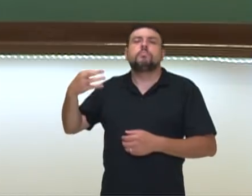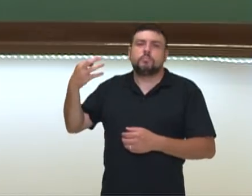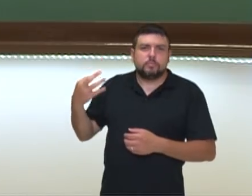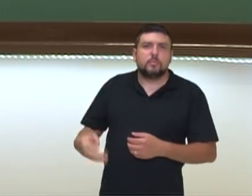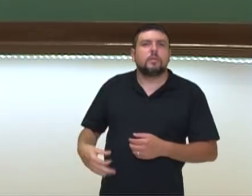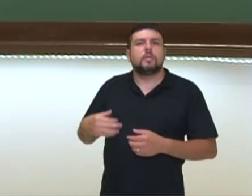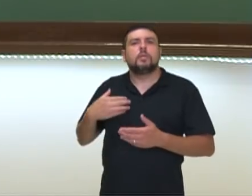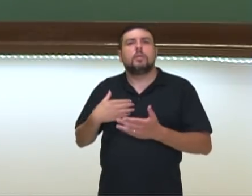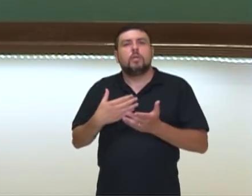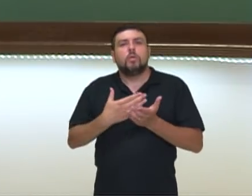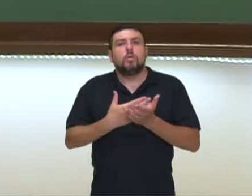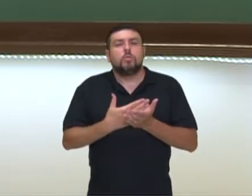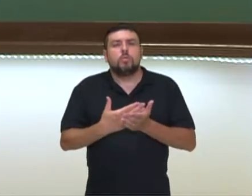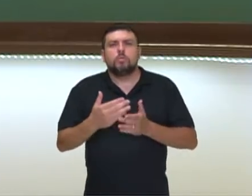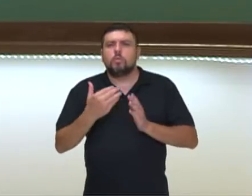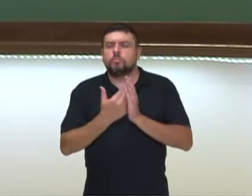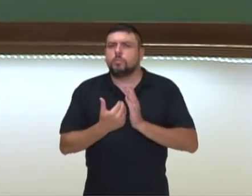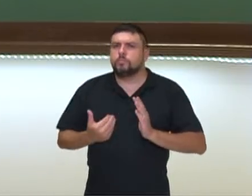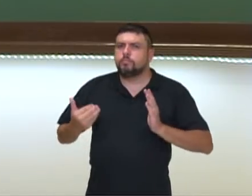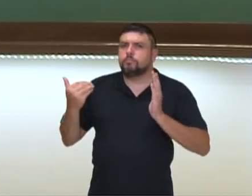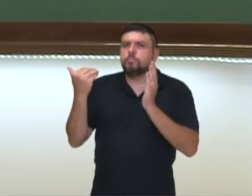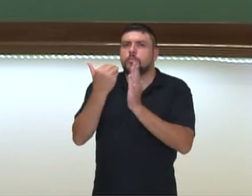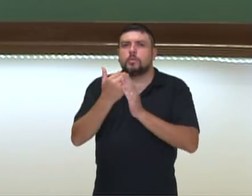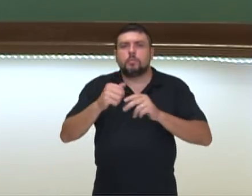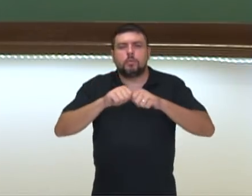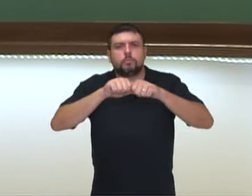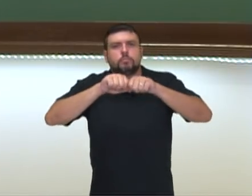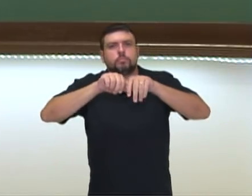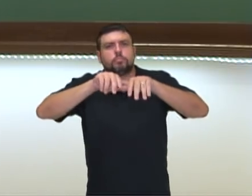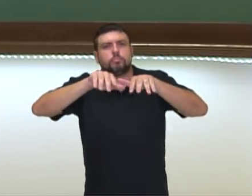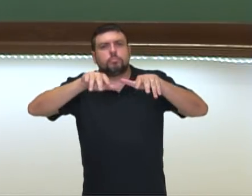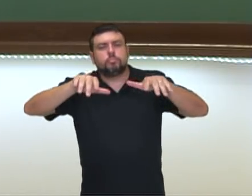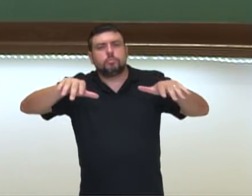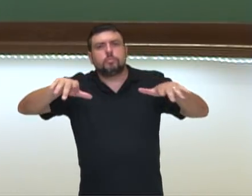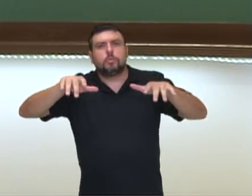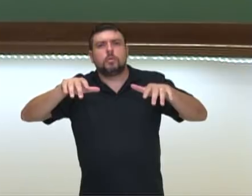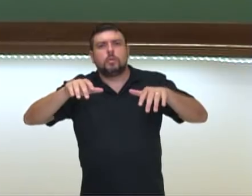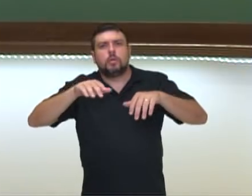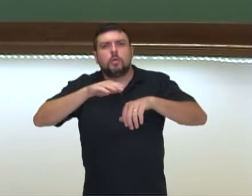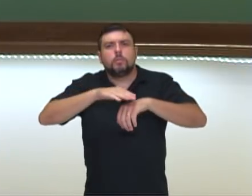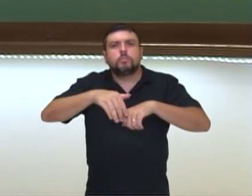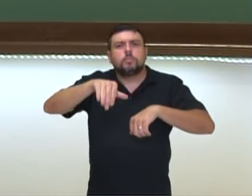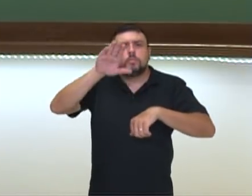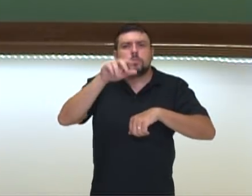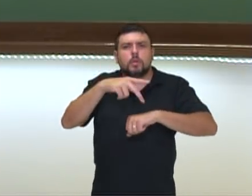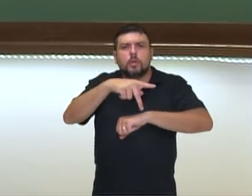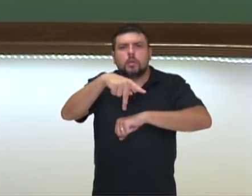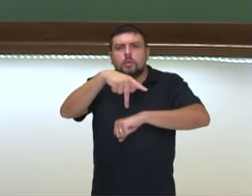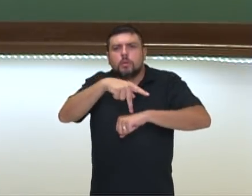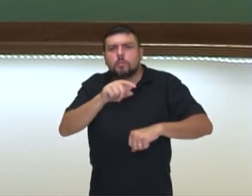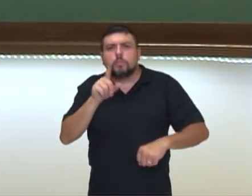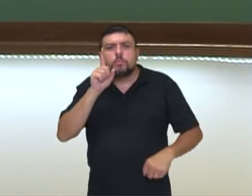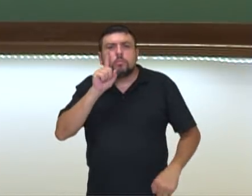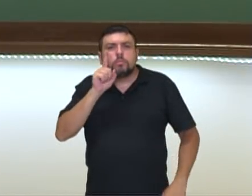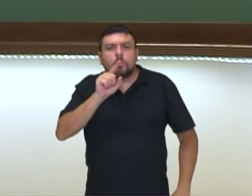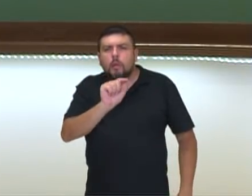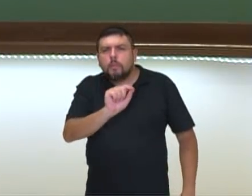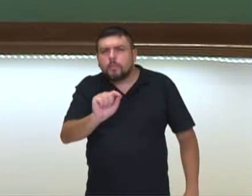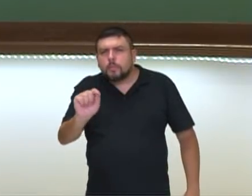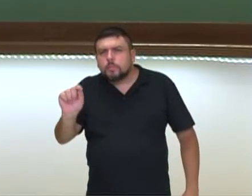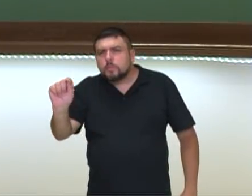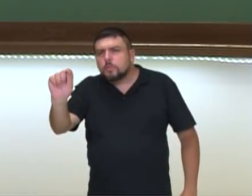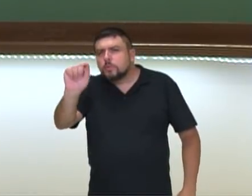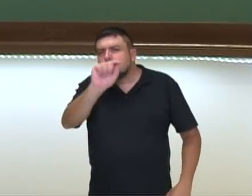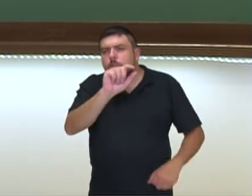esporte começou ainda a ganhar mais notoriedade e ser conhecido em mais regiões, inclusive em todos os Estados Unidos, e depois se